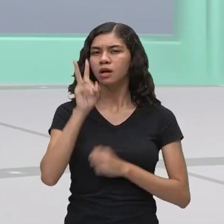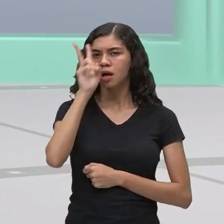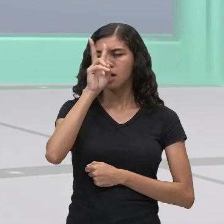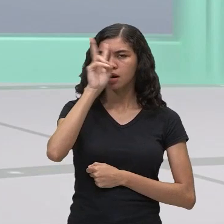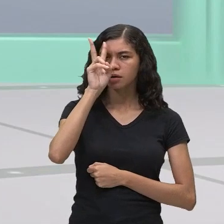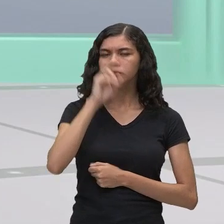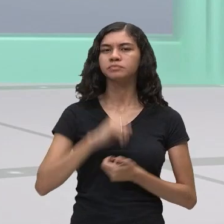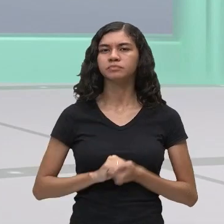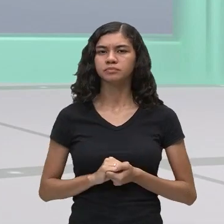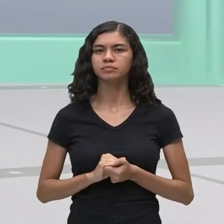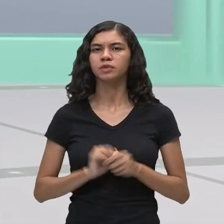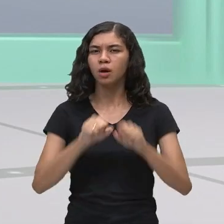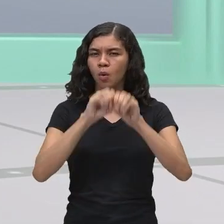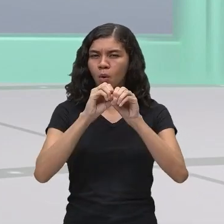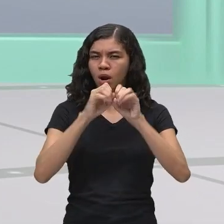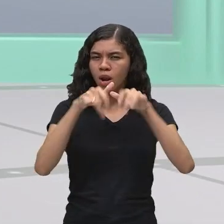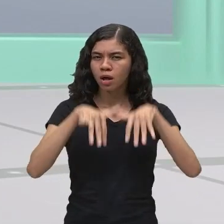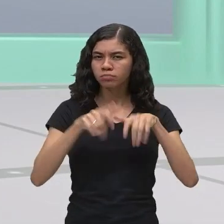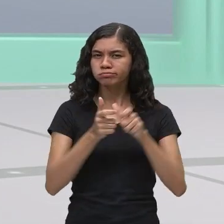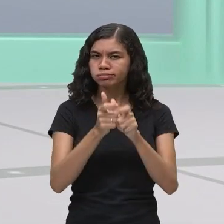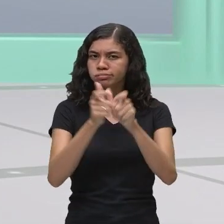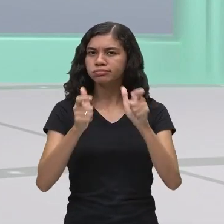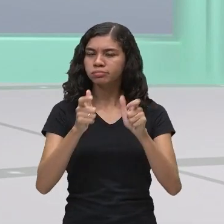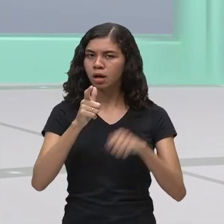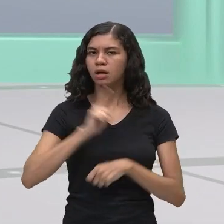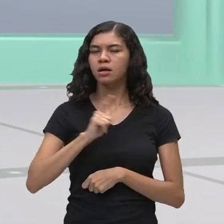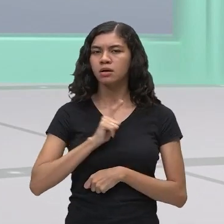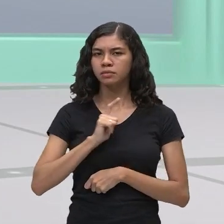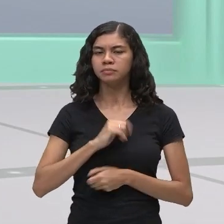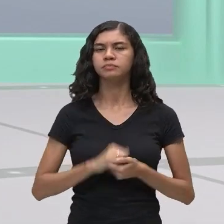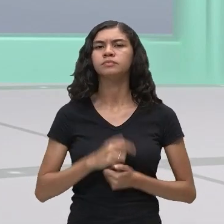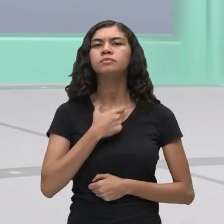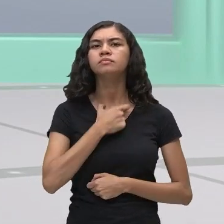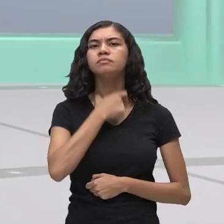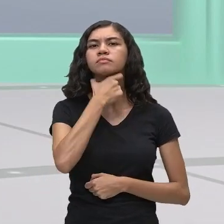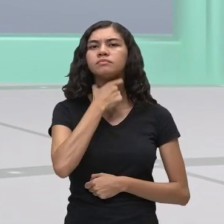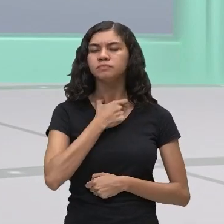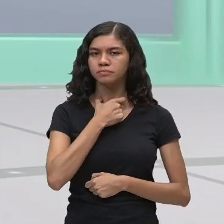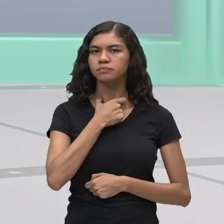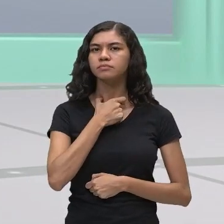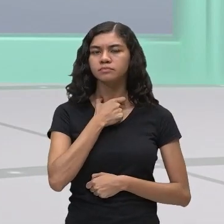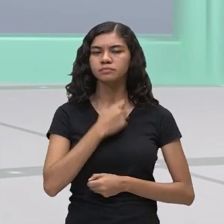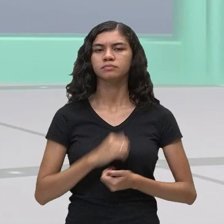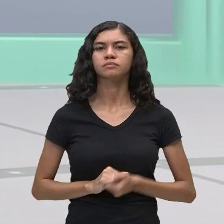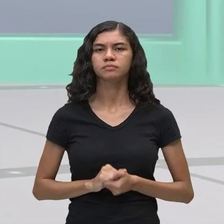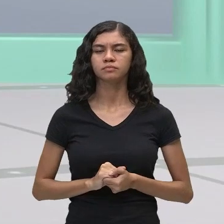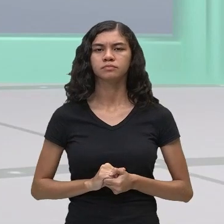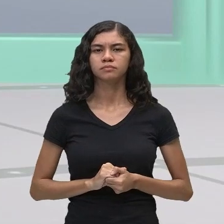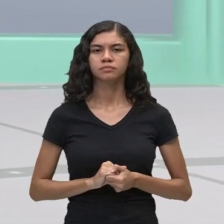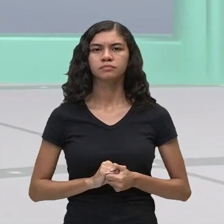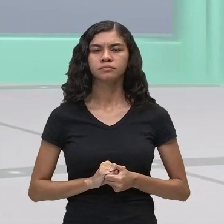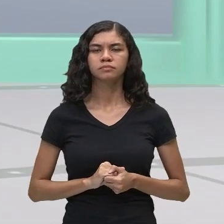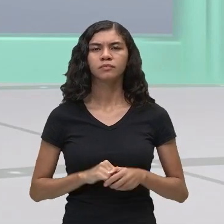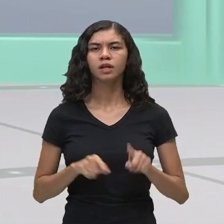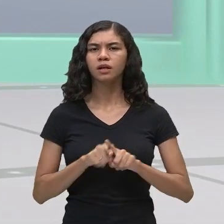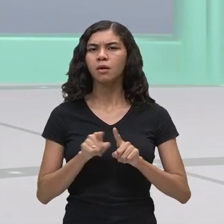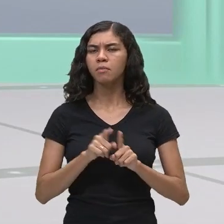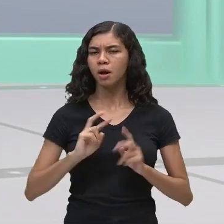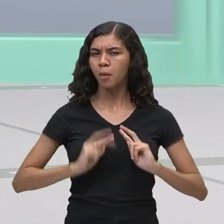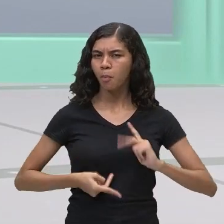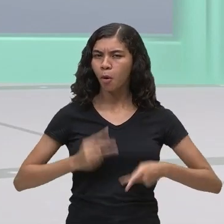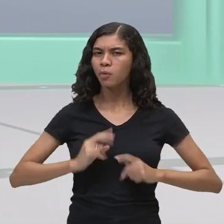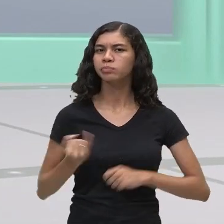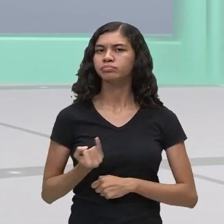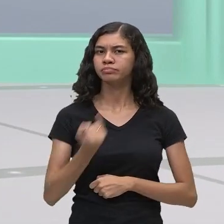maiores glândulas que nós temos, está localizada no nosso pescoço e produz importantes